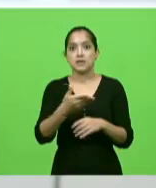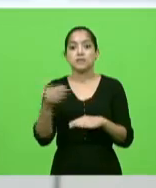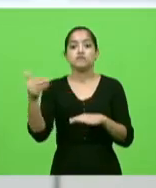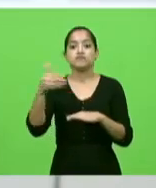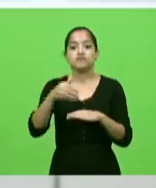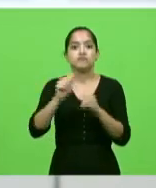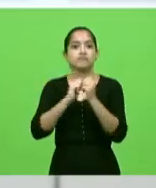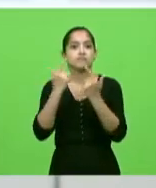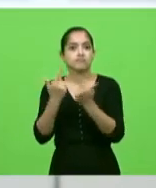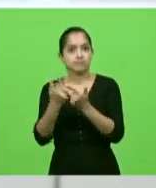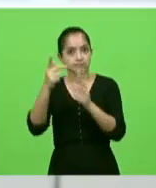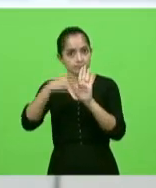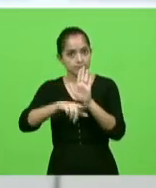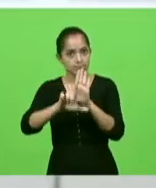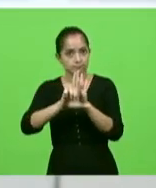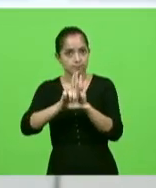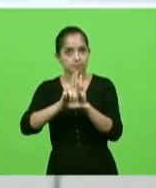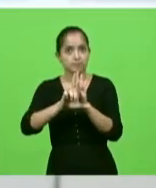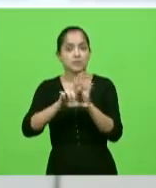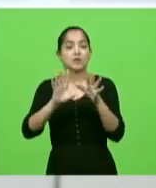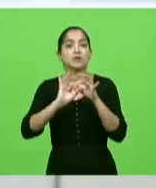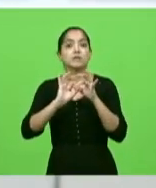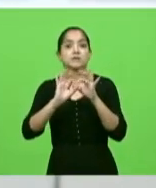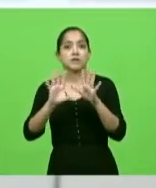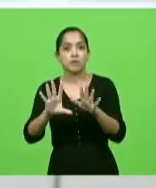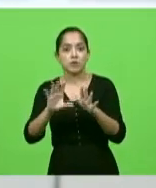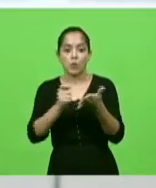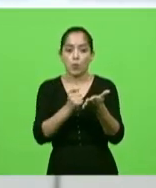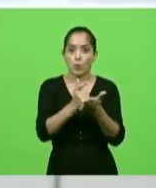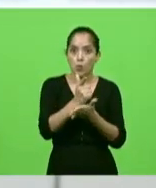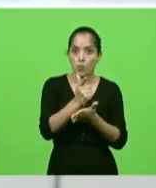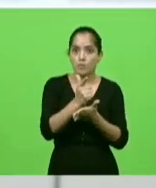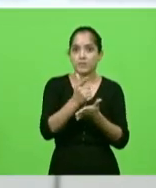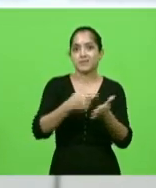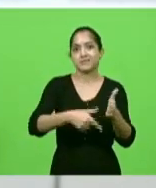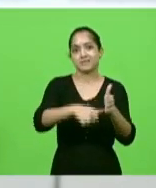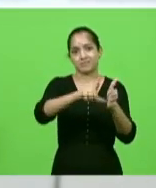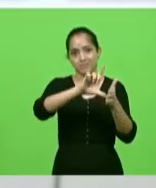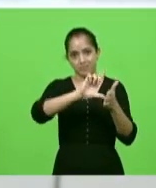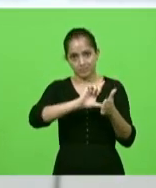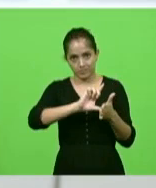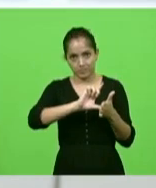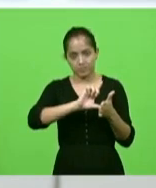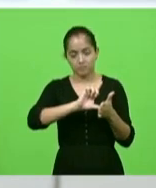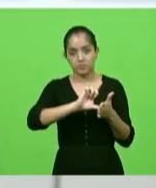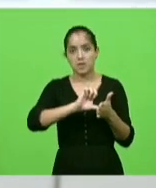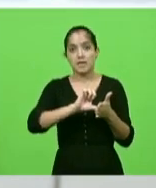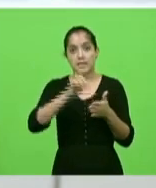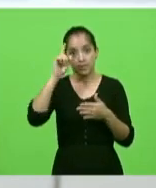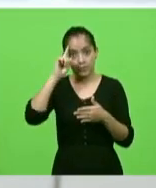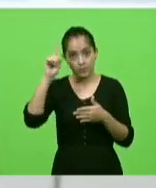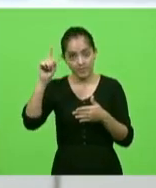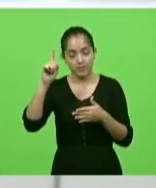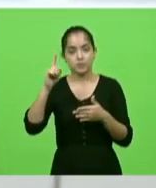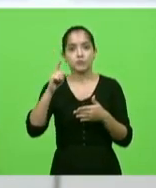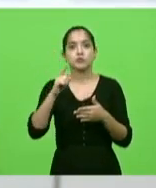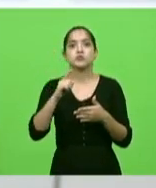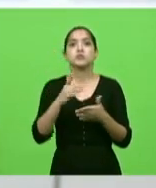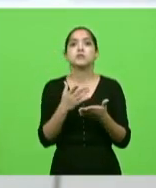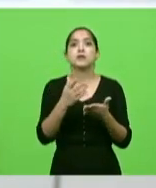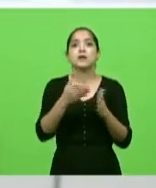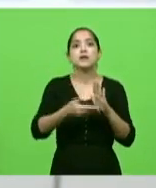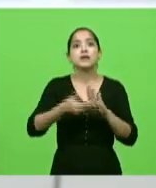projeto de lei que visam autorizar compras o pagamento é antecipado e no mesmo dia de retirado o